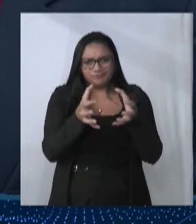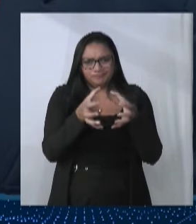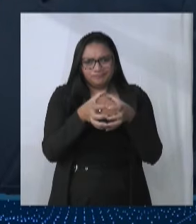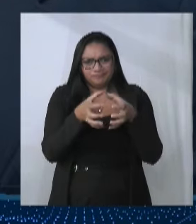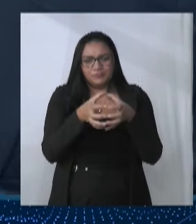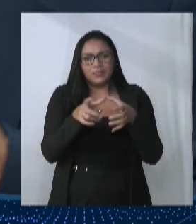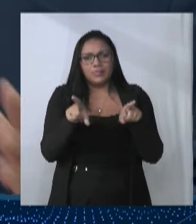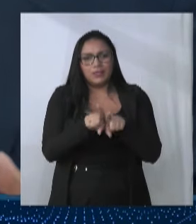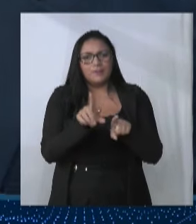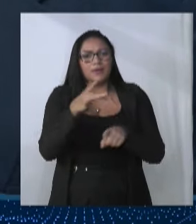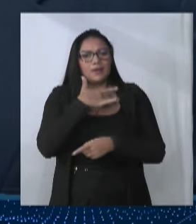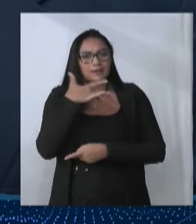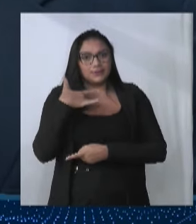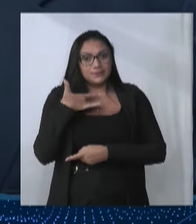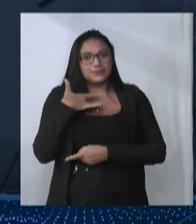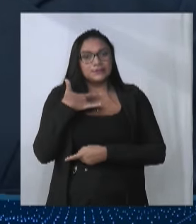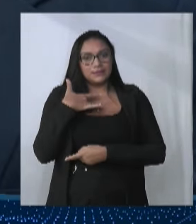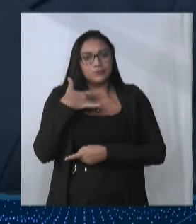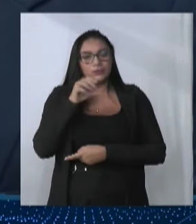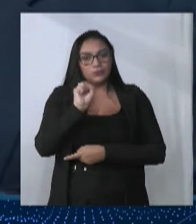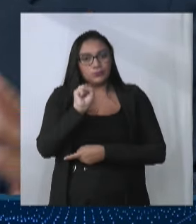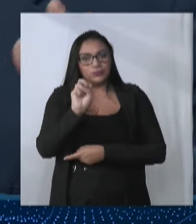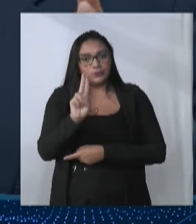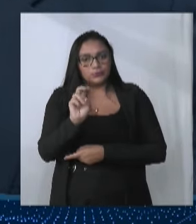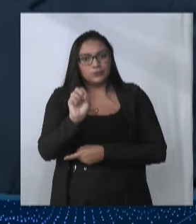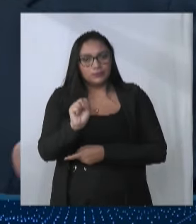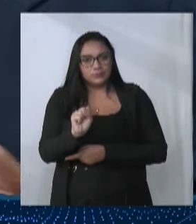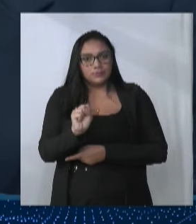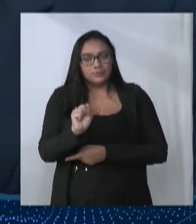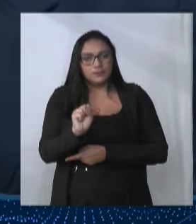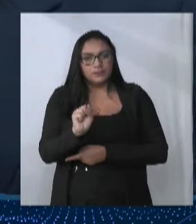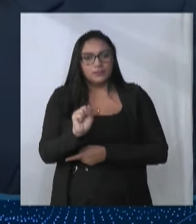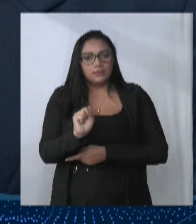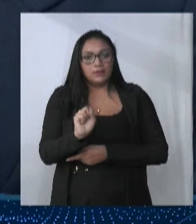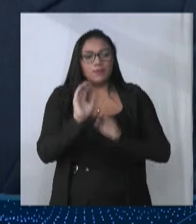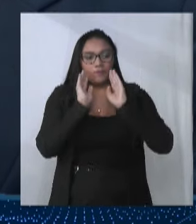pública, especificamente voltado lá para o HUT.